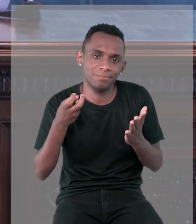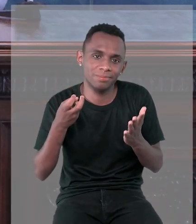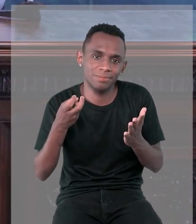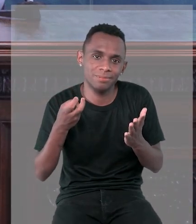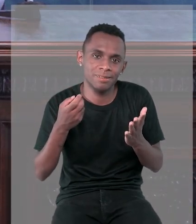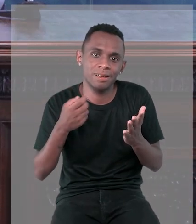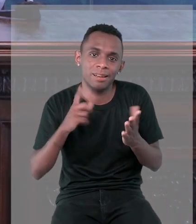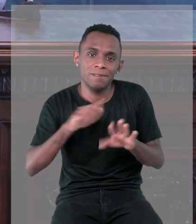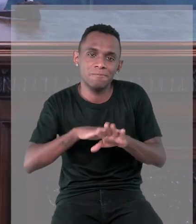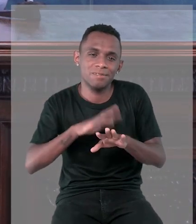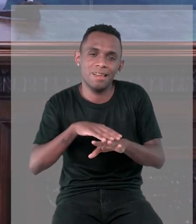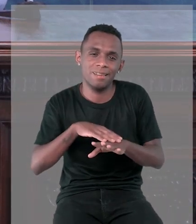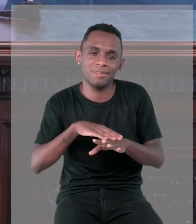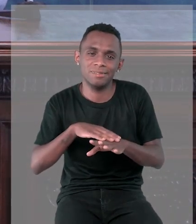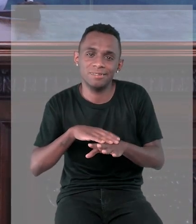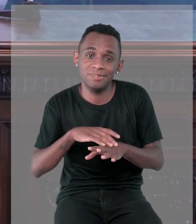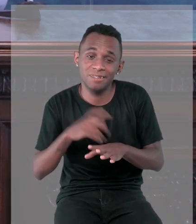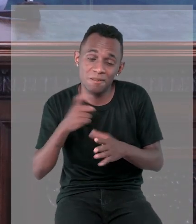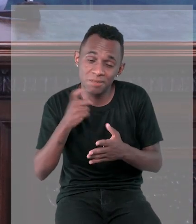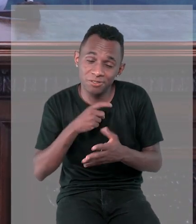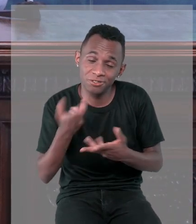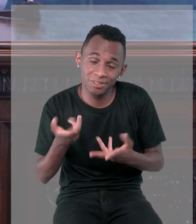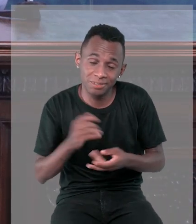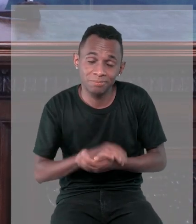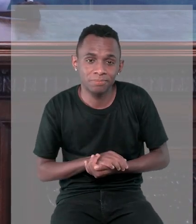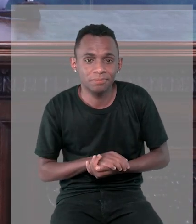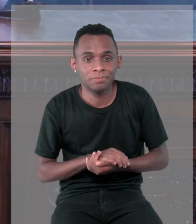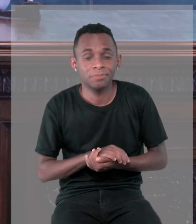sendo iludido. Mas